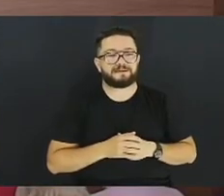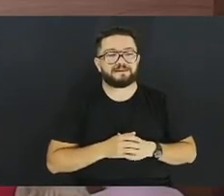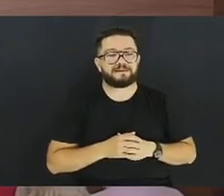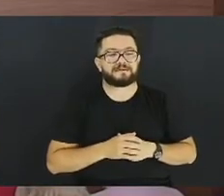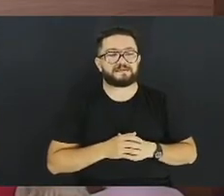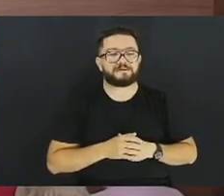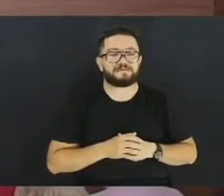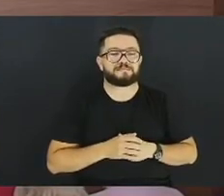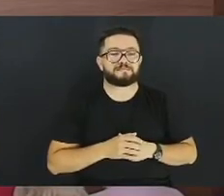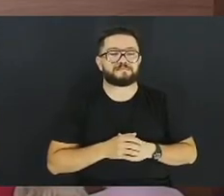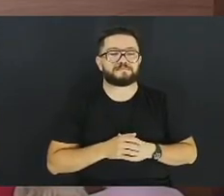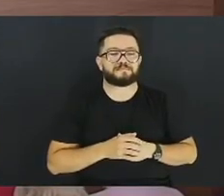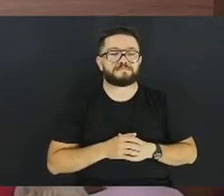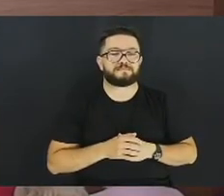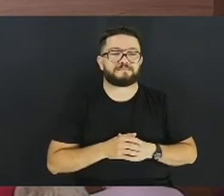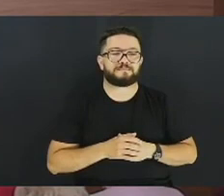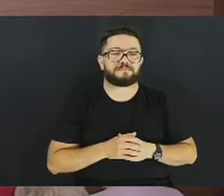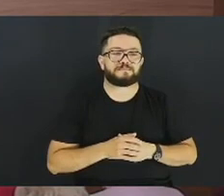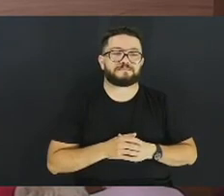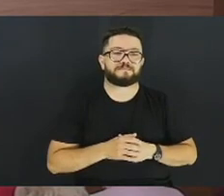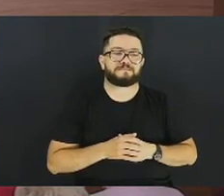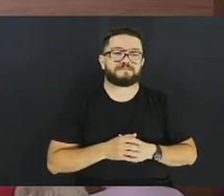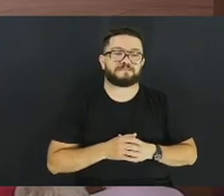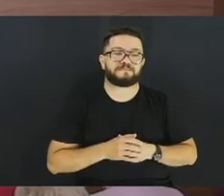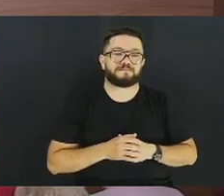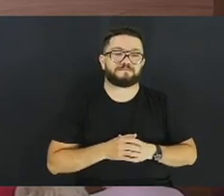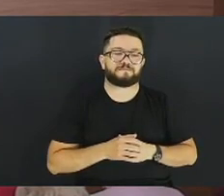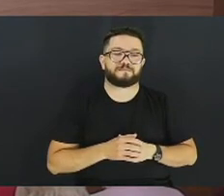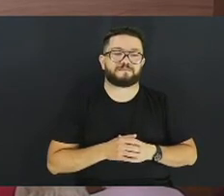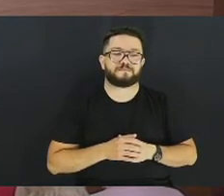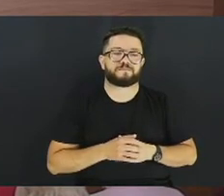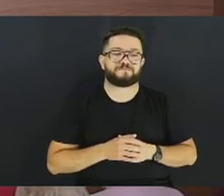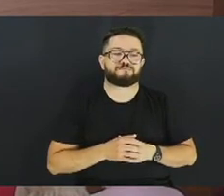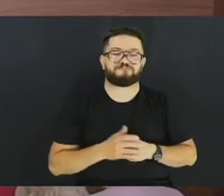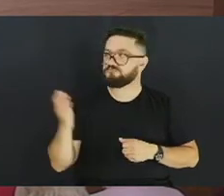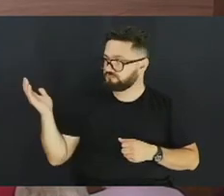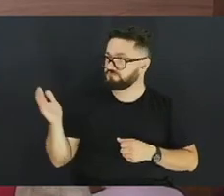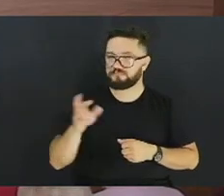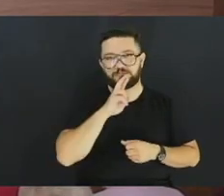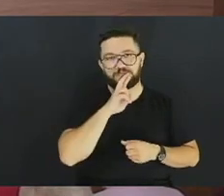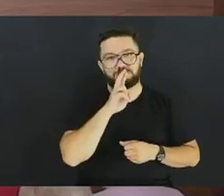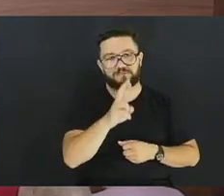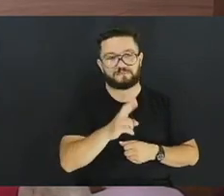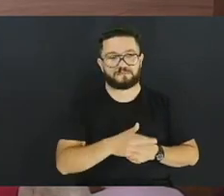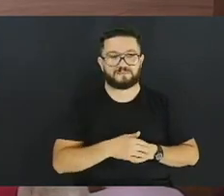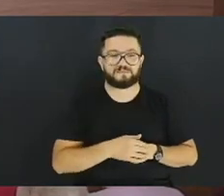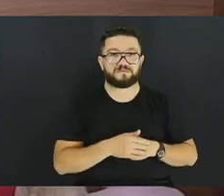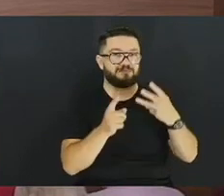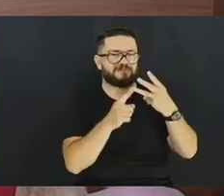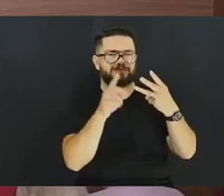Zanetti. Na sequência, para as considerações finais, o vereador Hernani. Professor. Então, vou pela última primeiro, que é bem rápido.